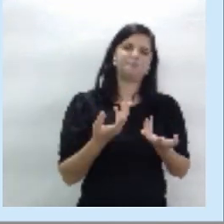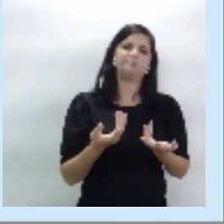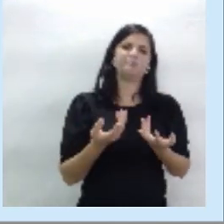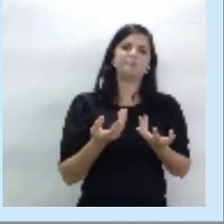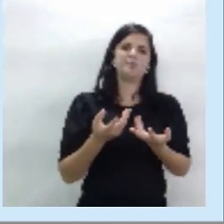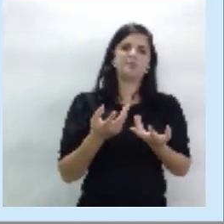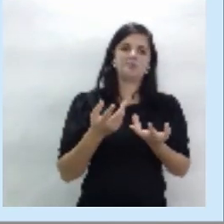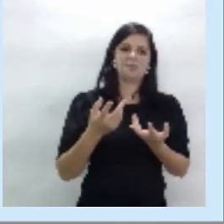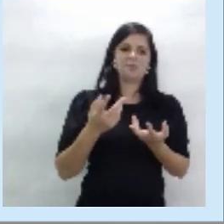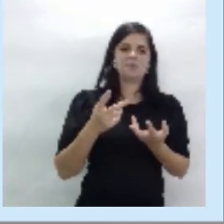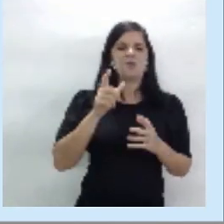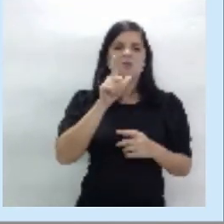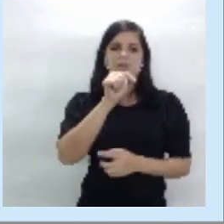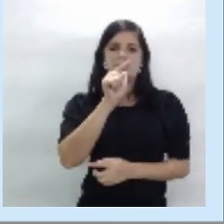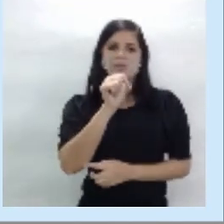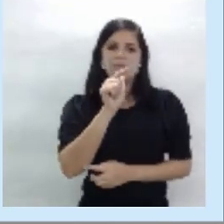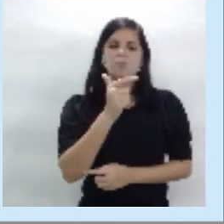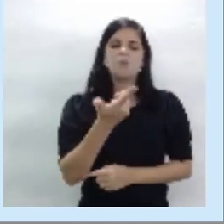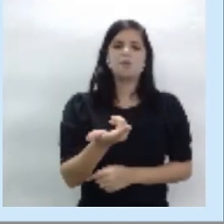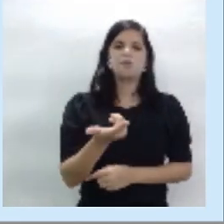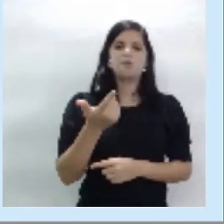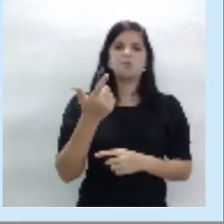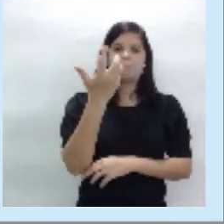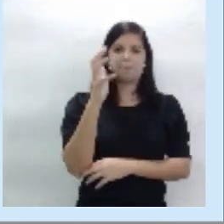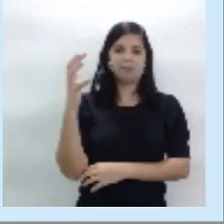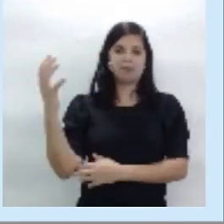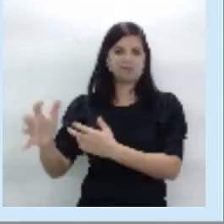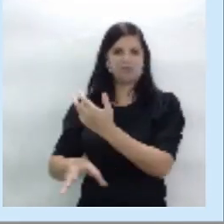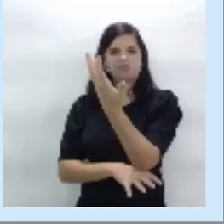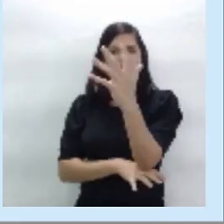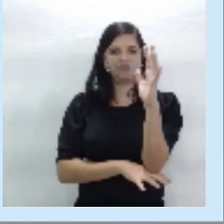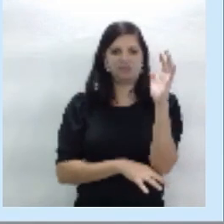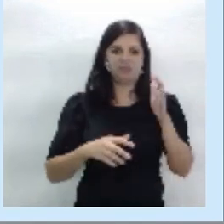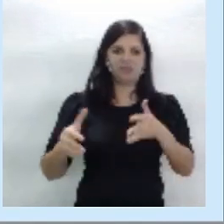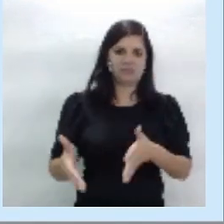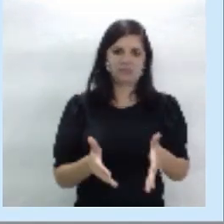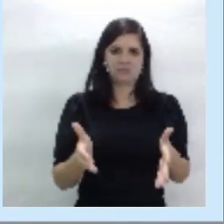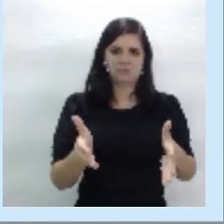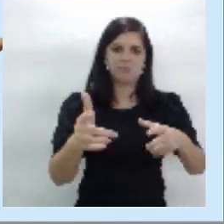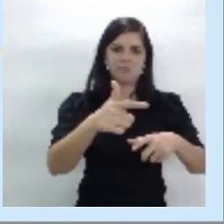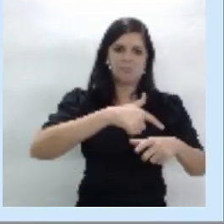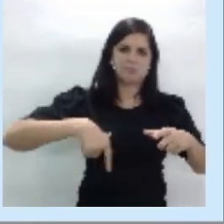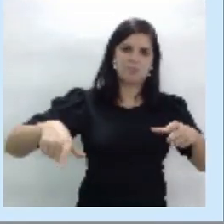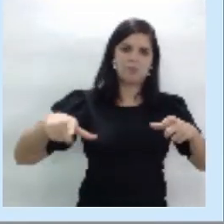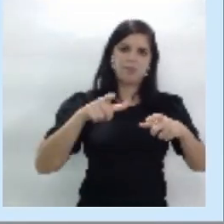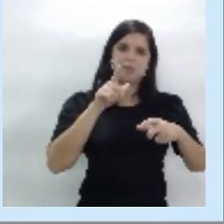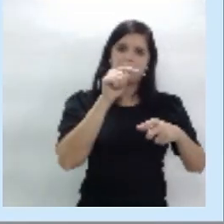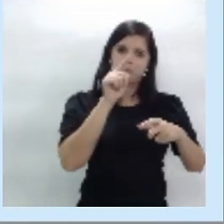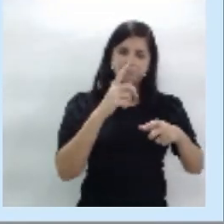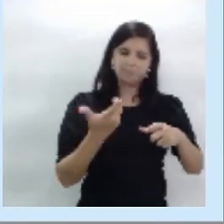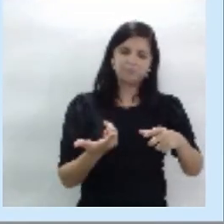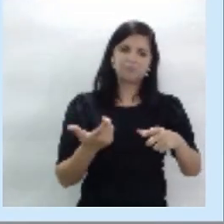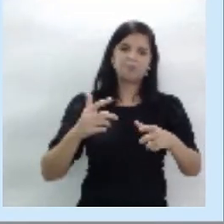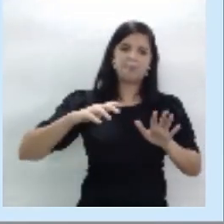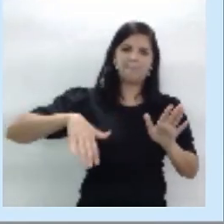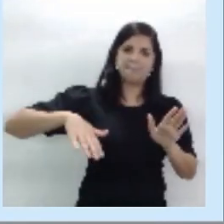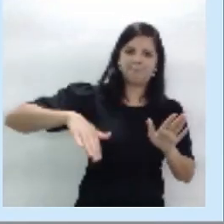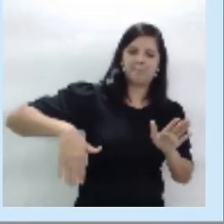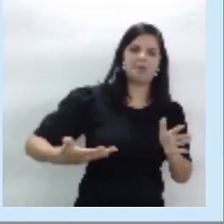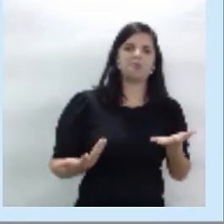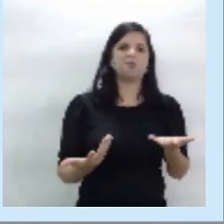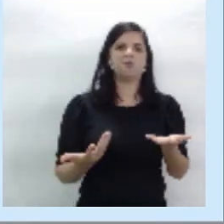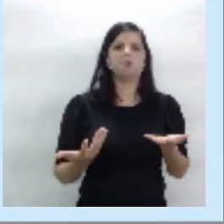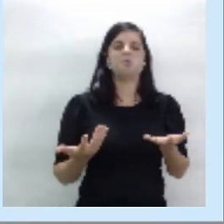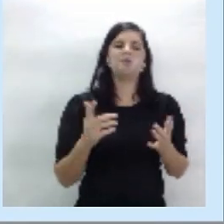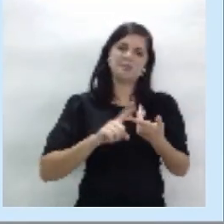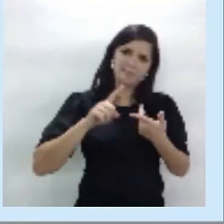o recurso hídrico, tanto na questão da paisagem, tá? Rios, lagos, tá? Mares, e estamos vendo agora, né, como